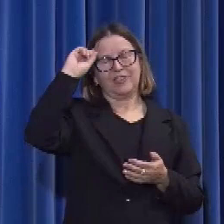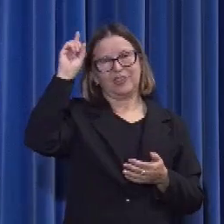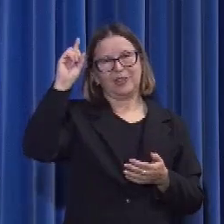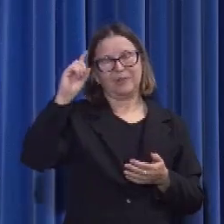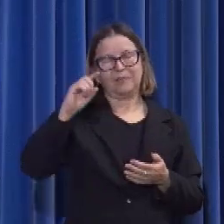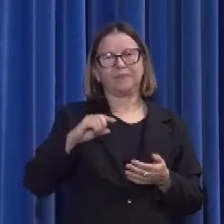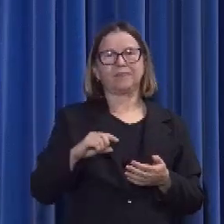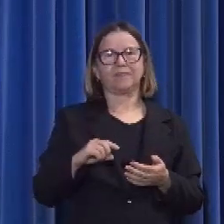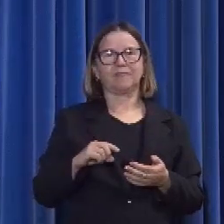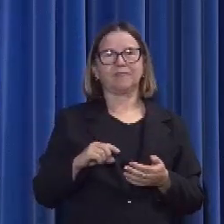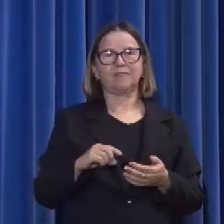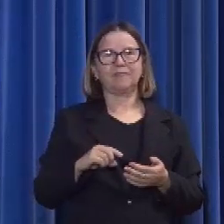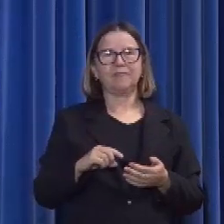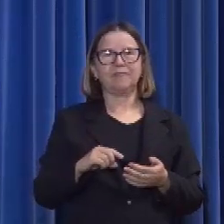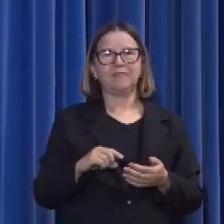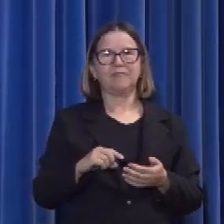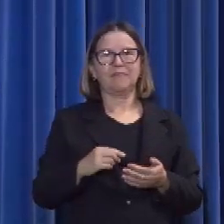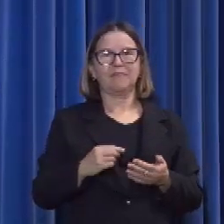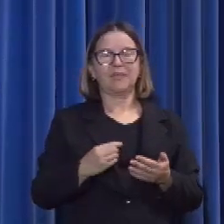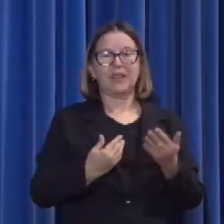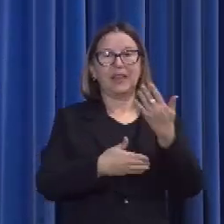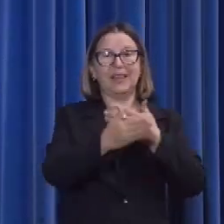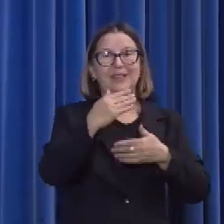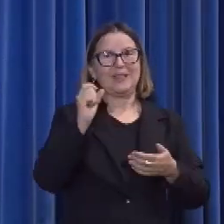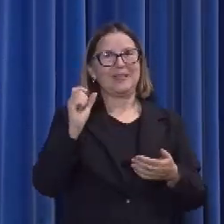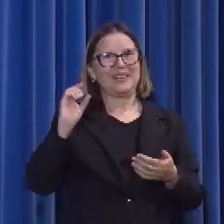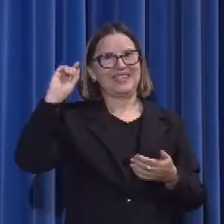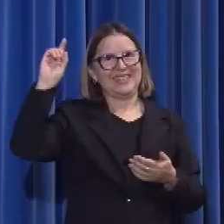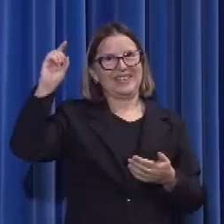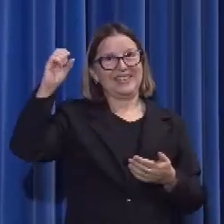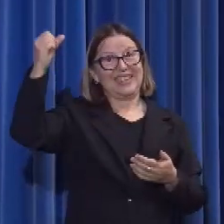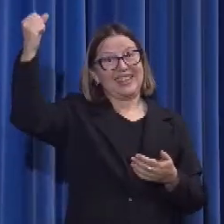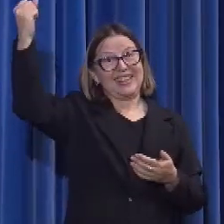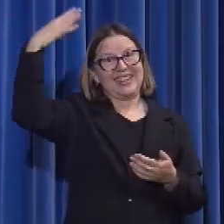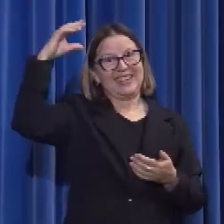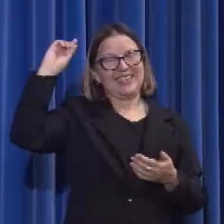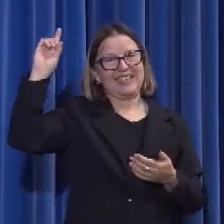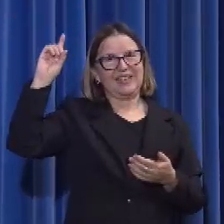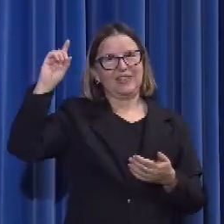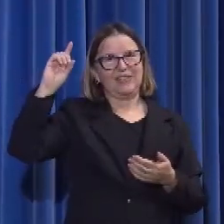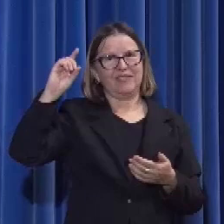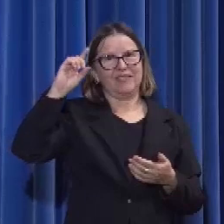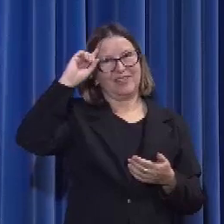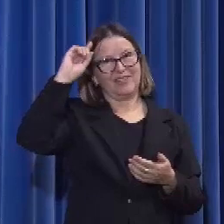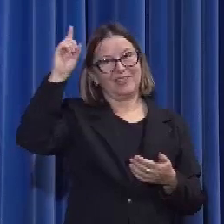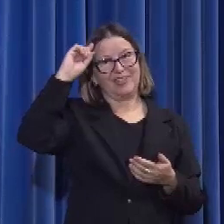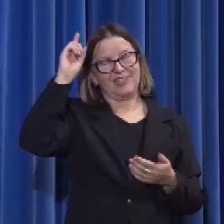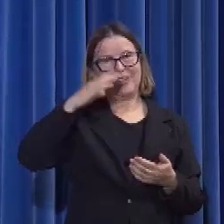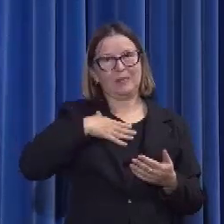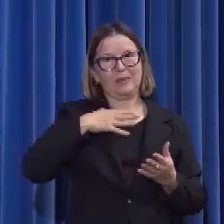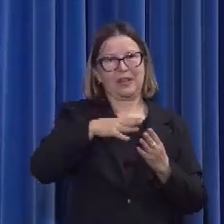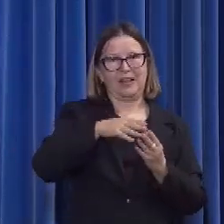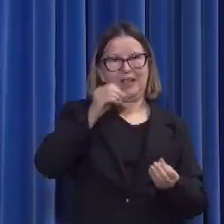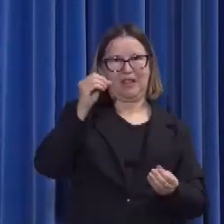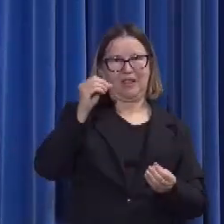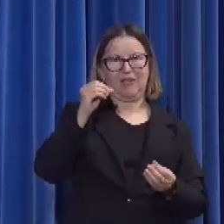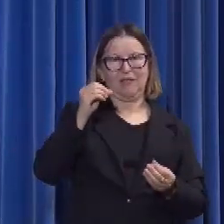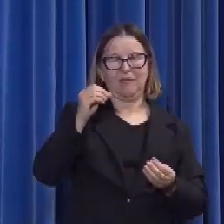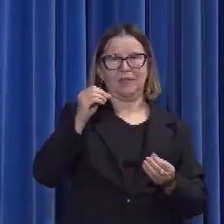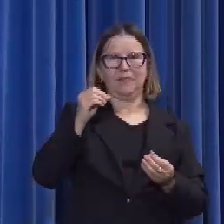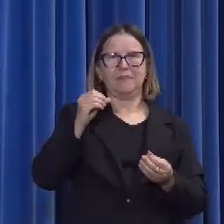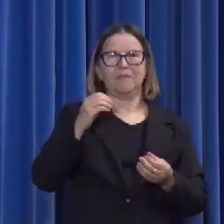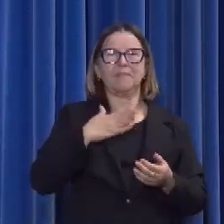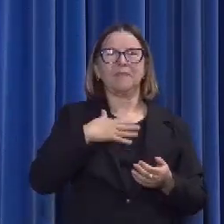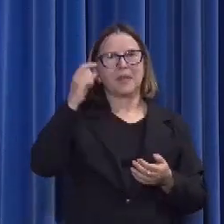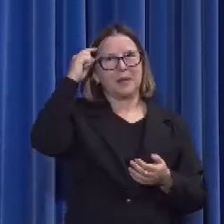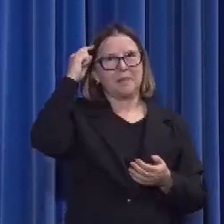sendo, pela palavra de Deus, pela graça de Deus, trabalhado diariamente na minha alma, na minha mente, nas